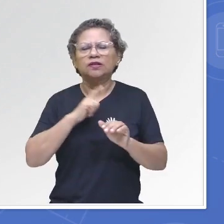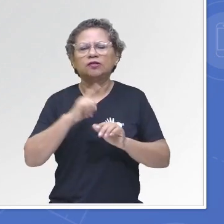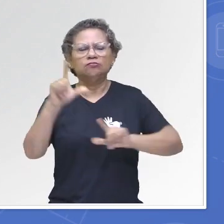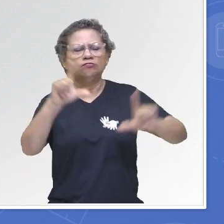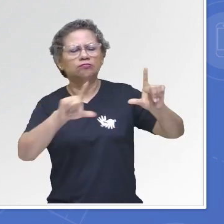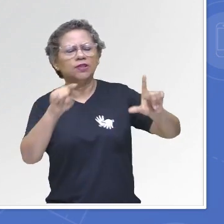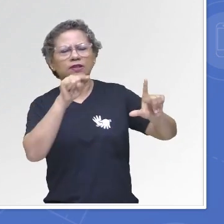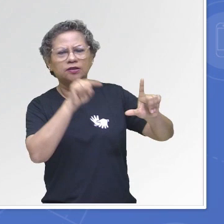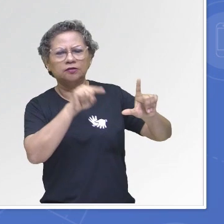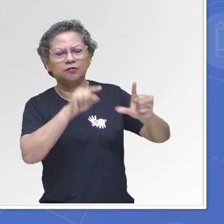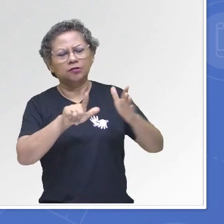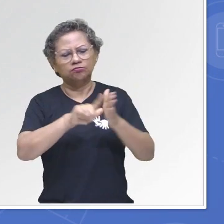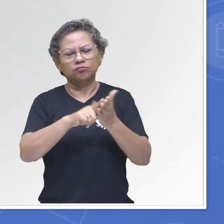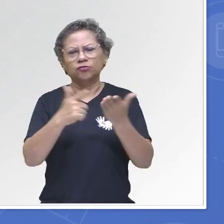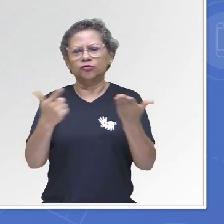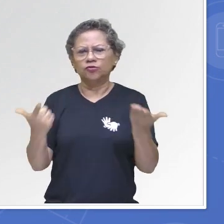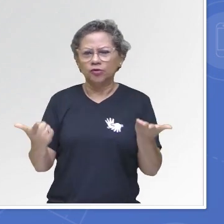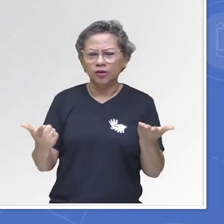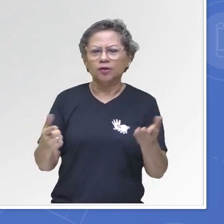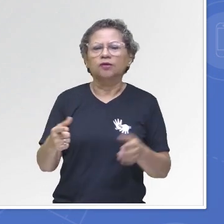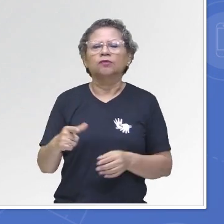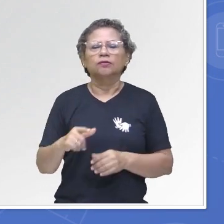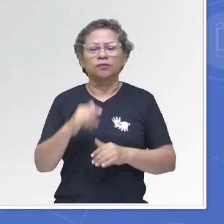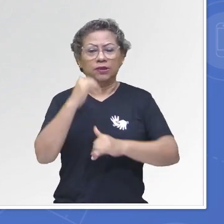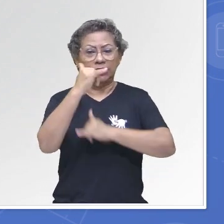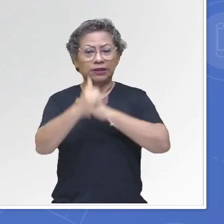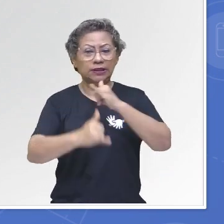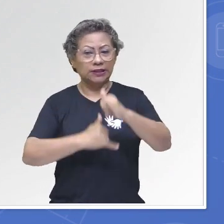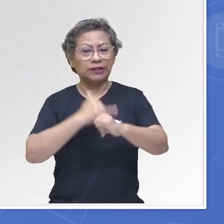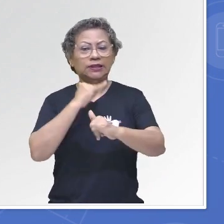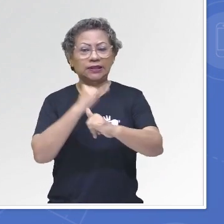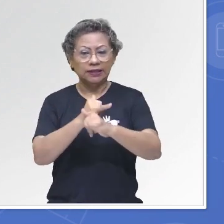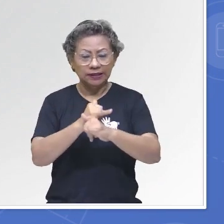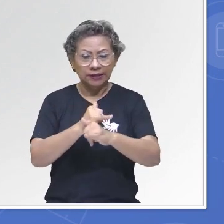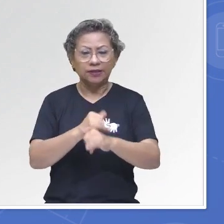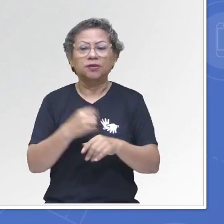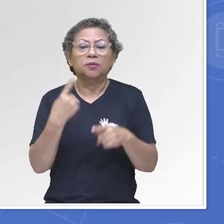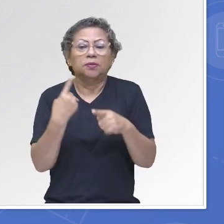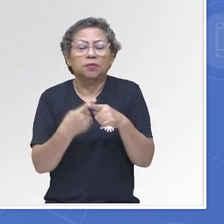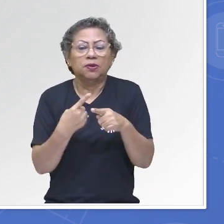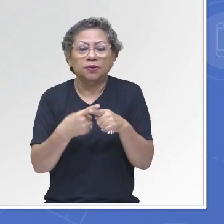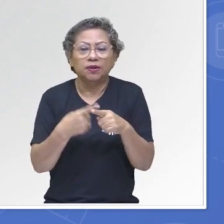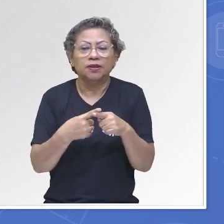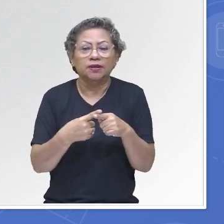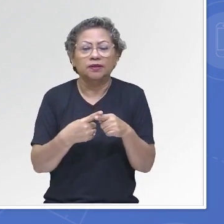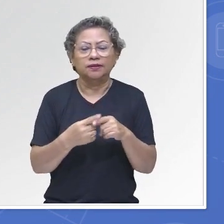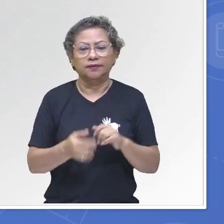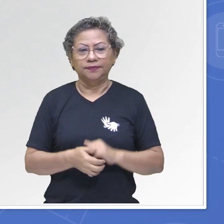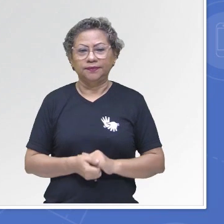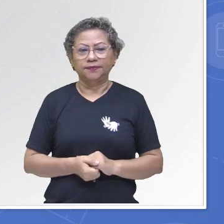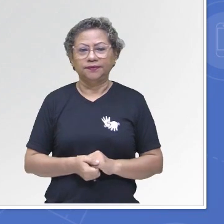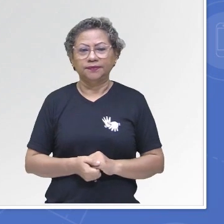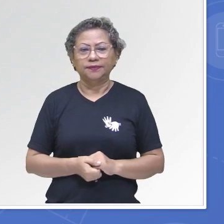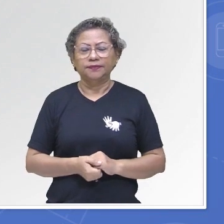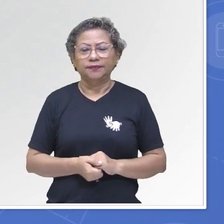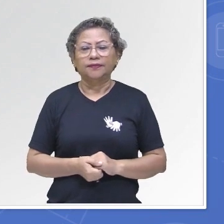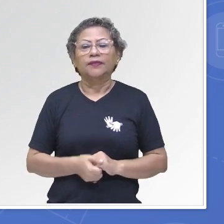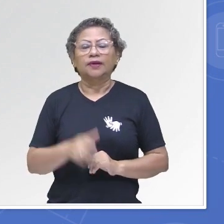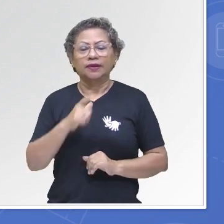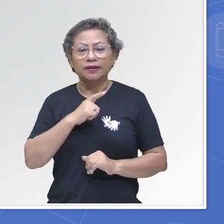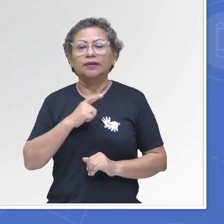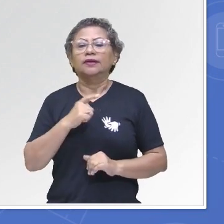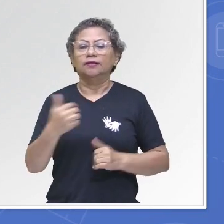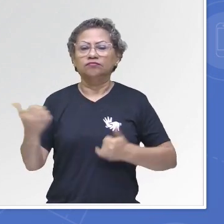noticiários, nos jornais, né, na internet como um todo, porque ela traz aí